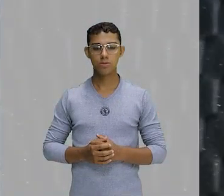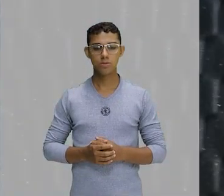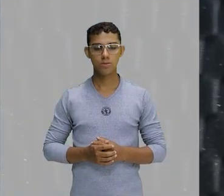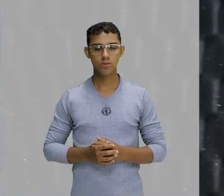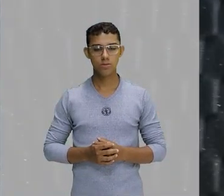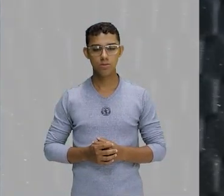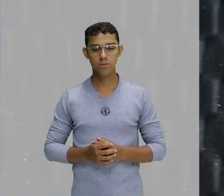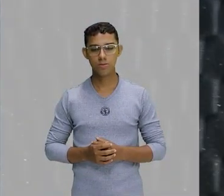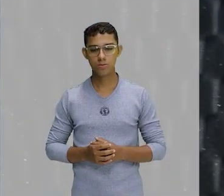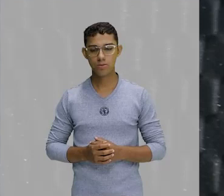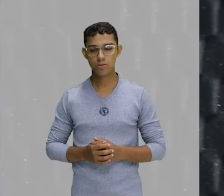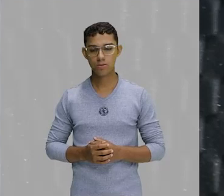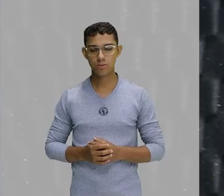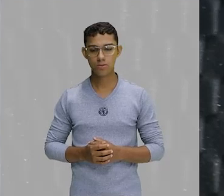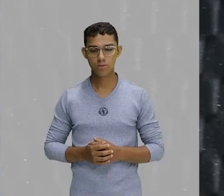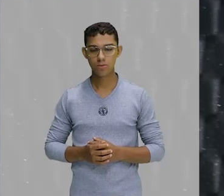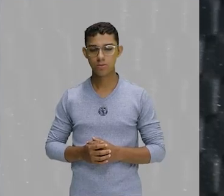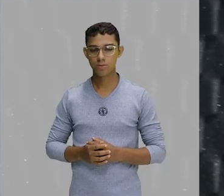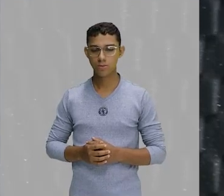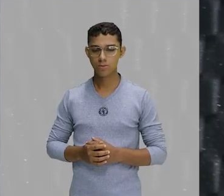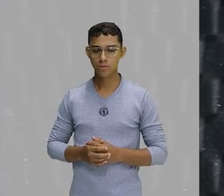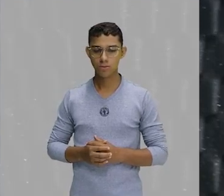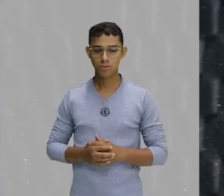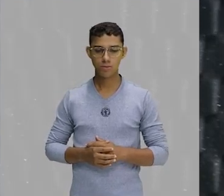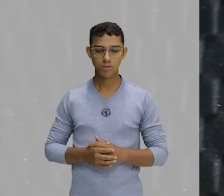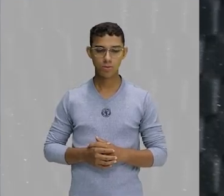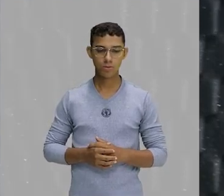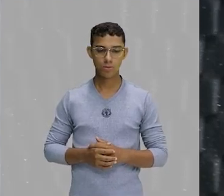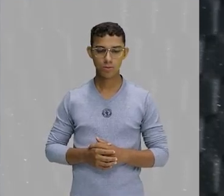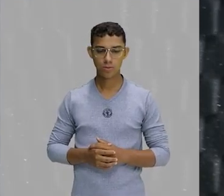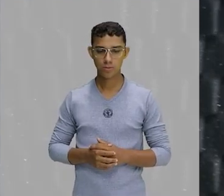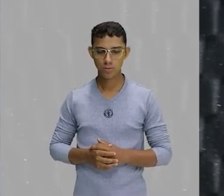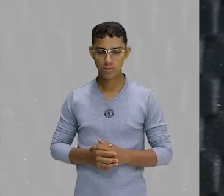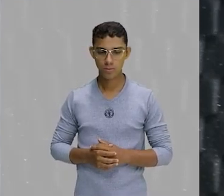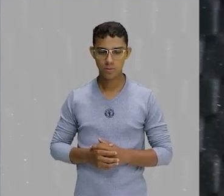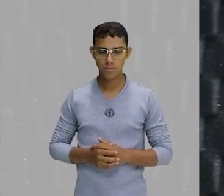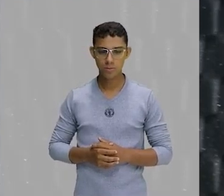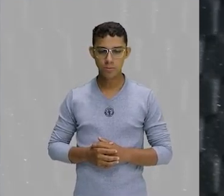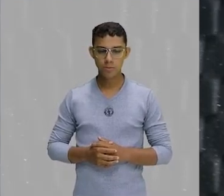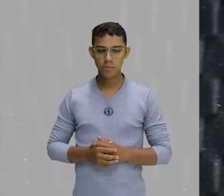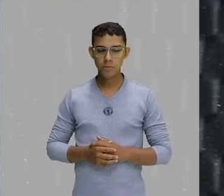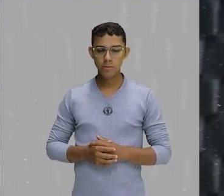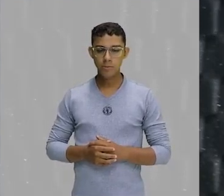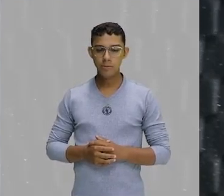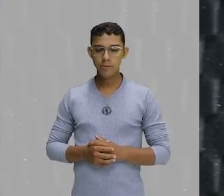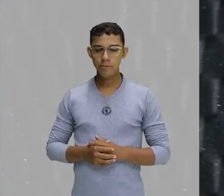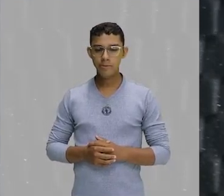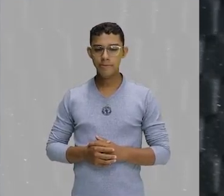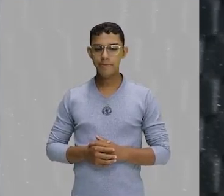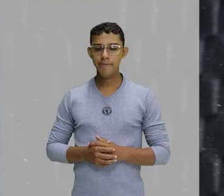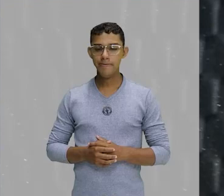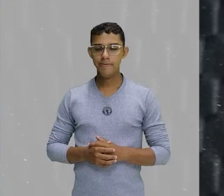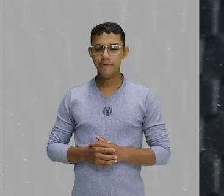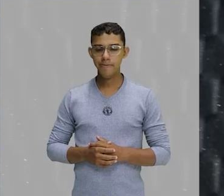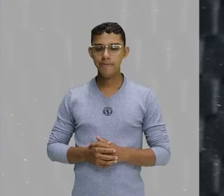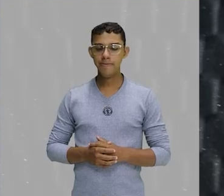época navideña y con ello los accidentes y muertes. Aí há uma